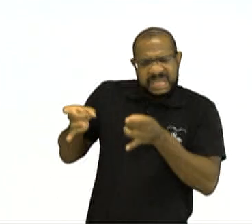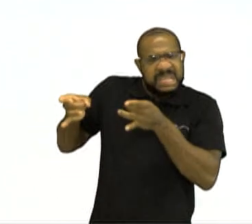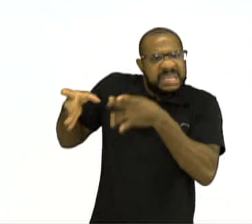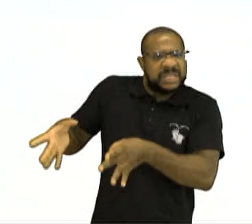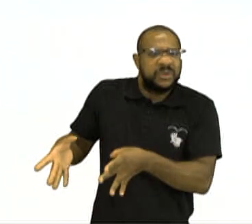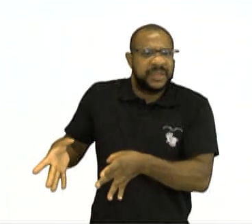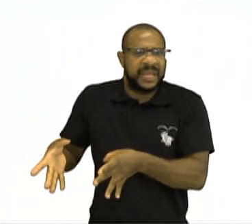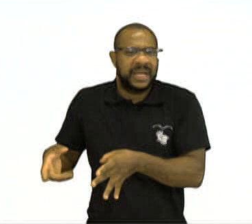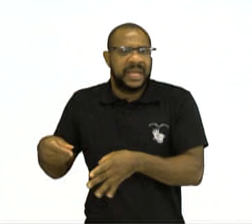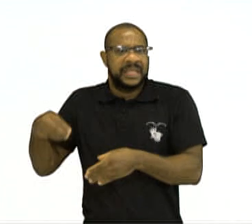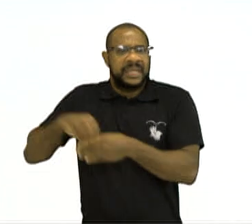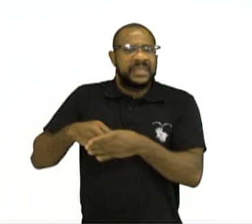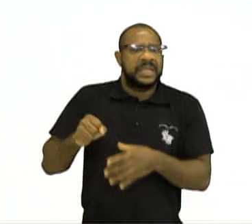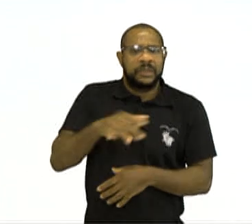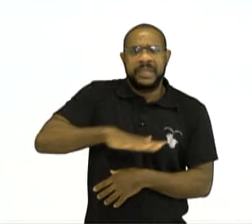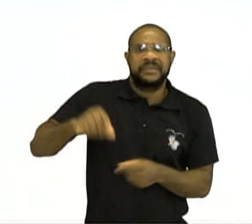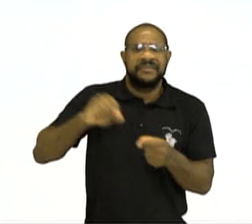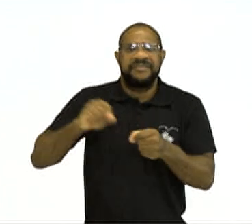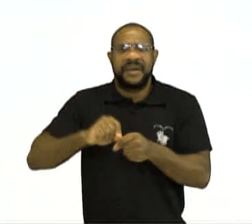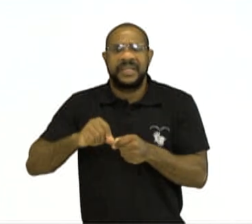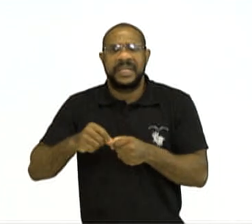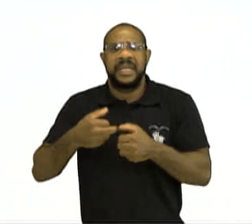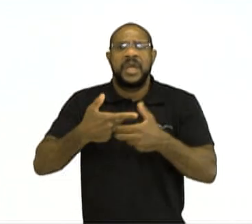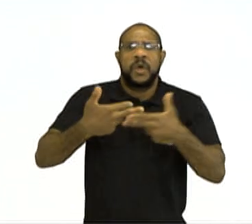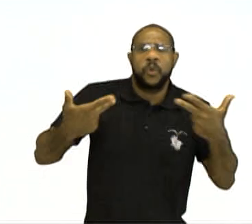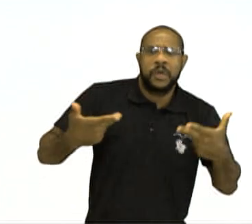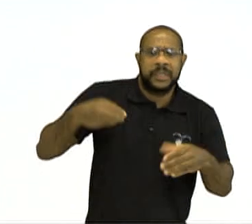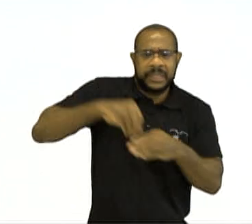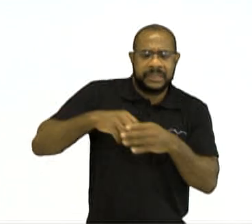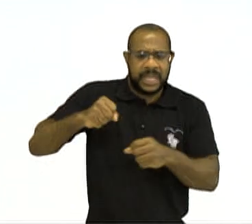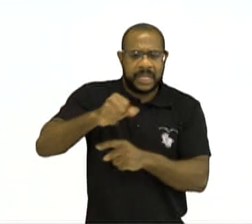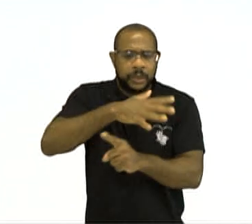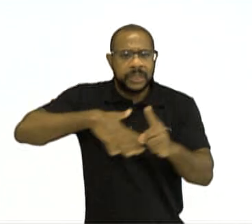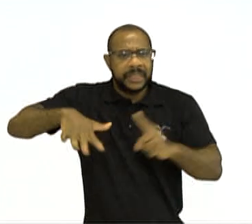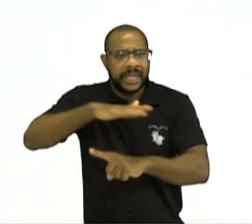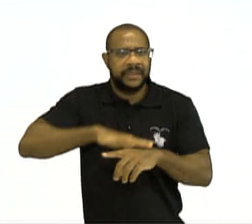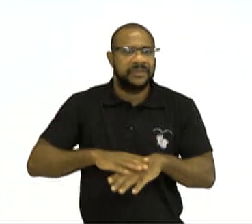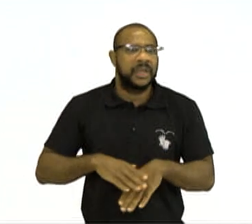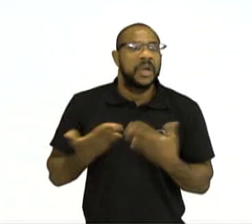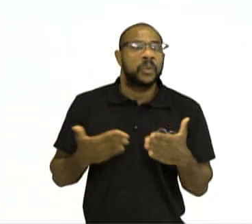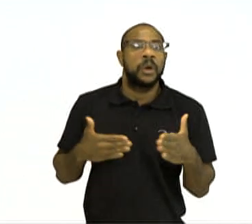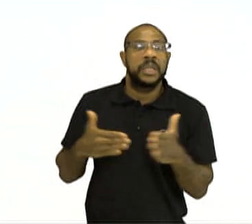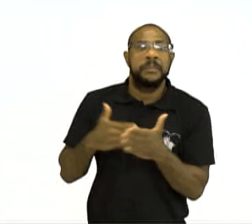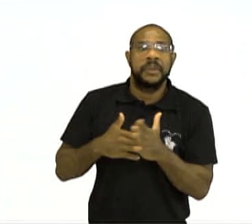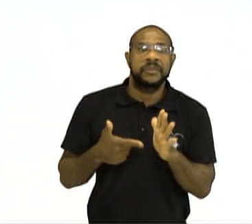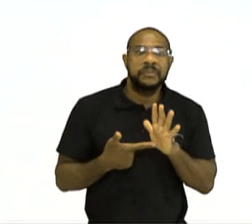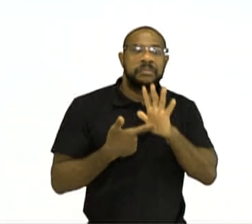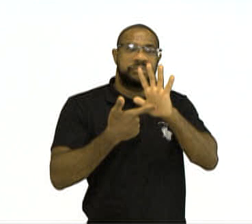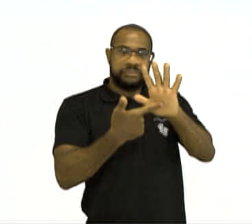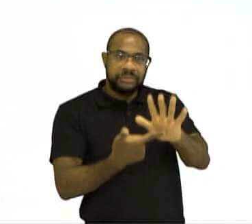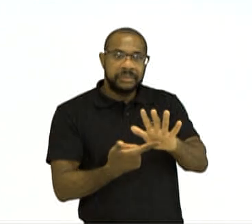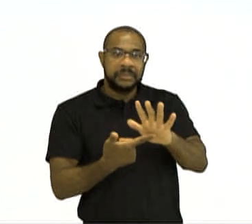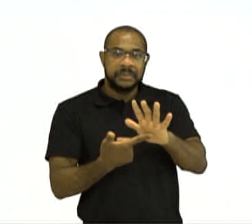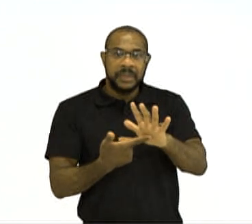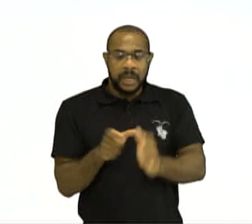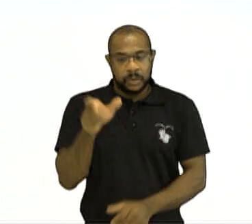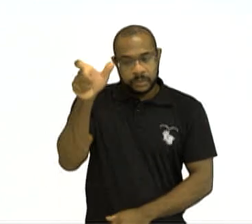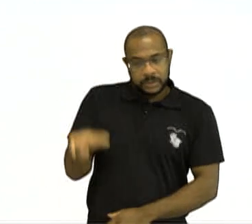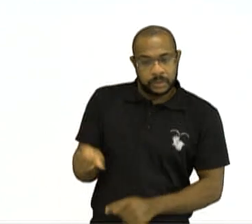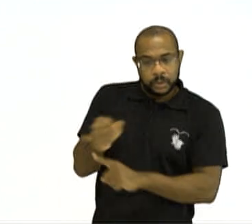que desejarmos? Quais os limites que se apresentam aos sujeitos sociais? Pense